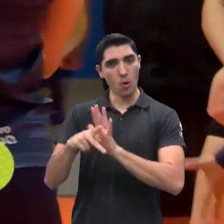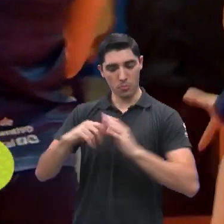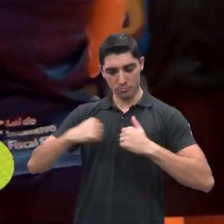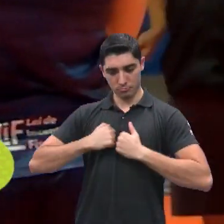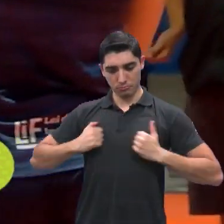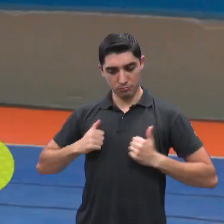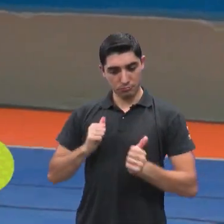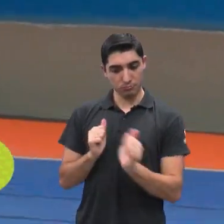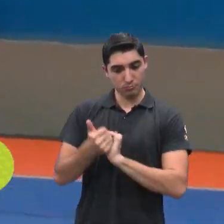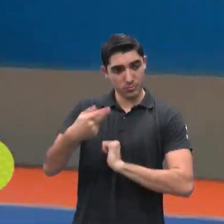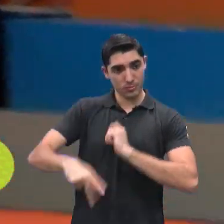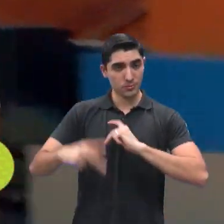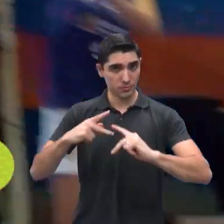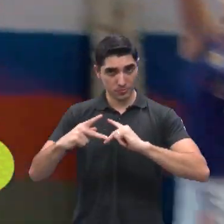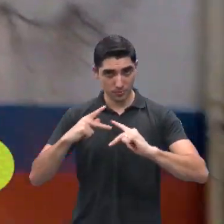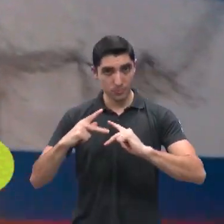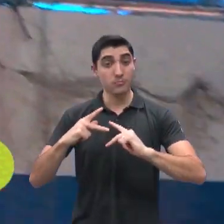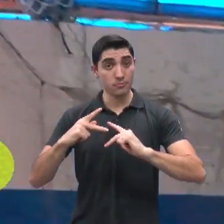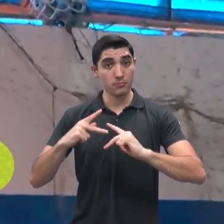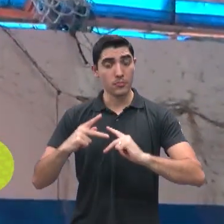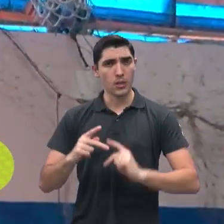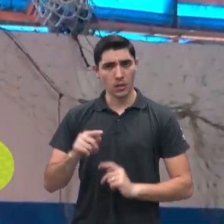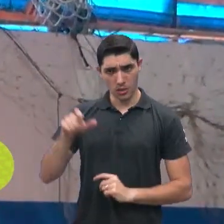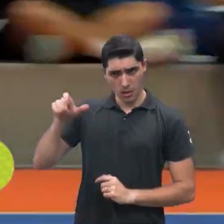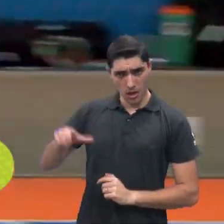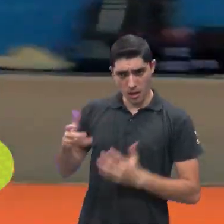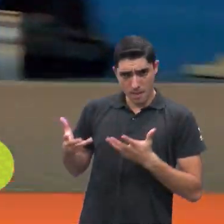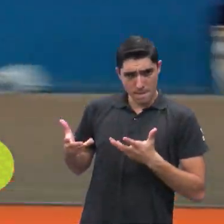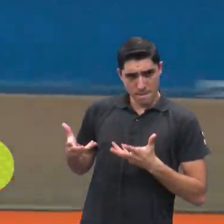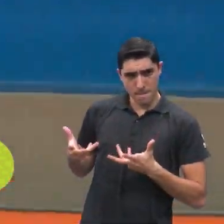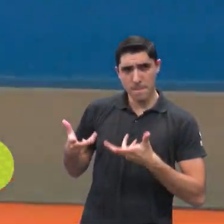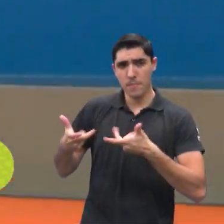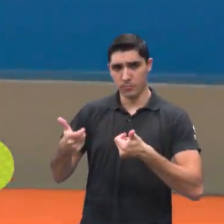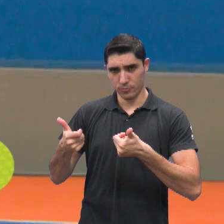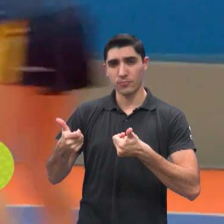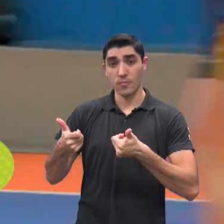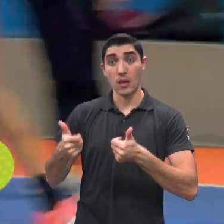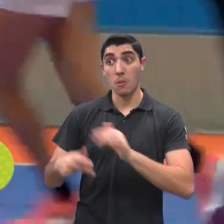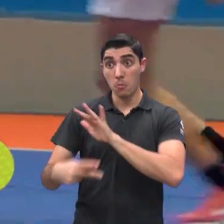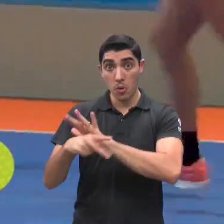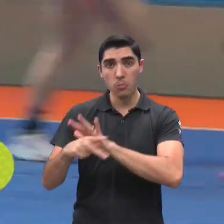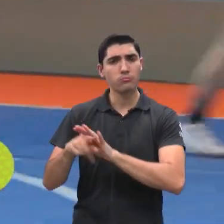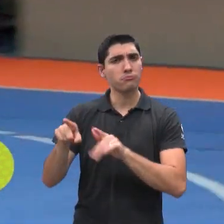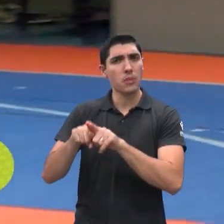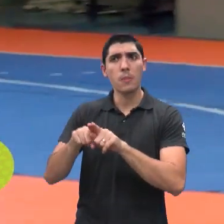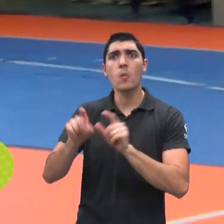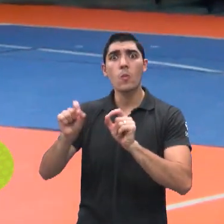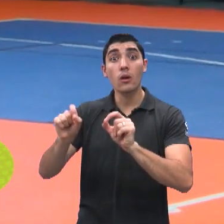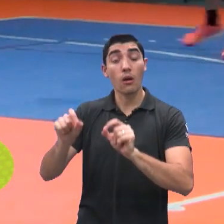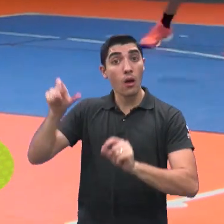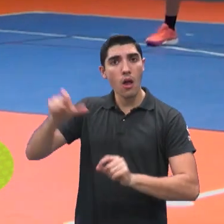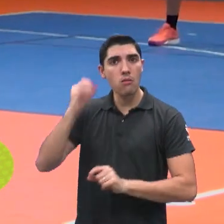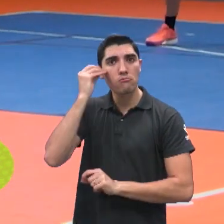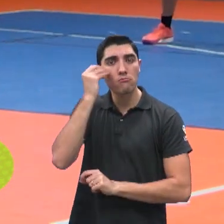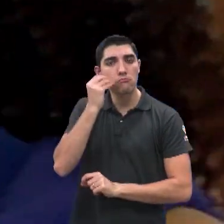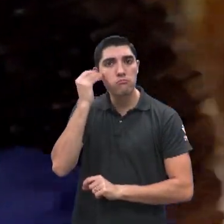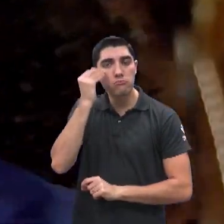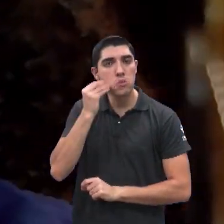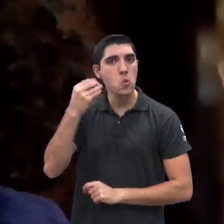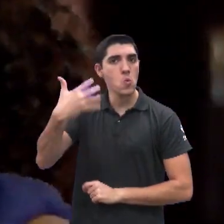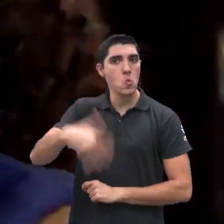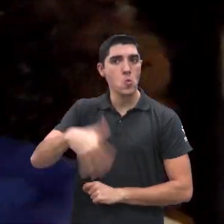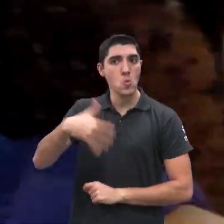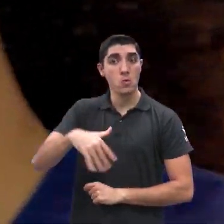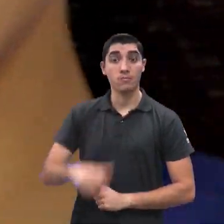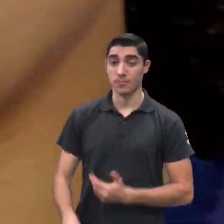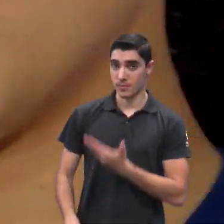dos Campos. E não é só a habilidade das jogadoras que chama a atenção. O currículo também é pesado. A